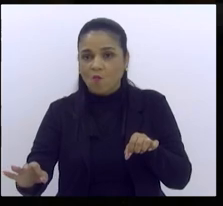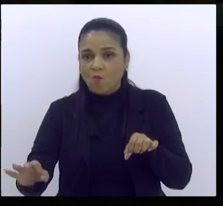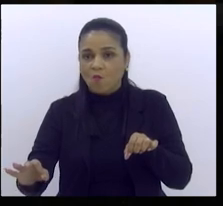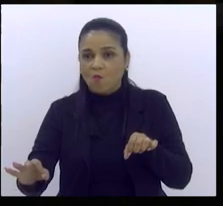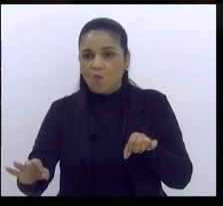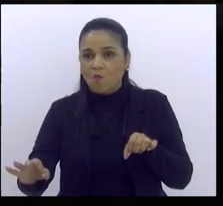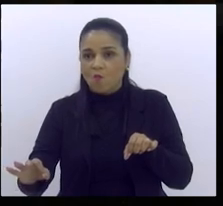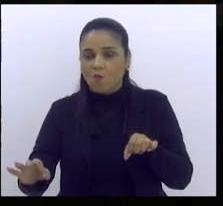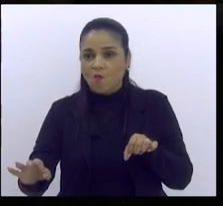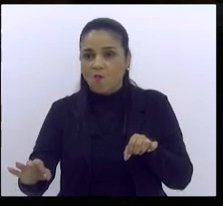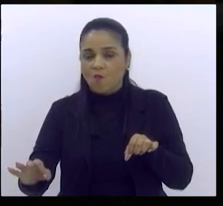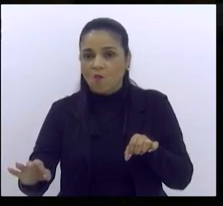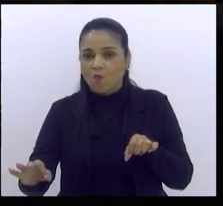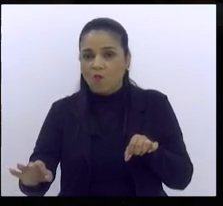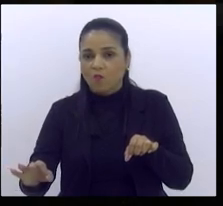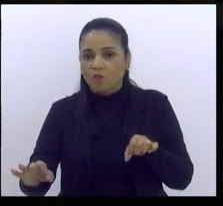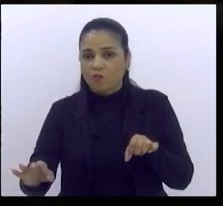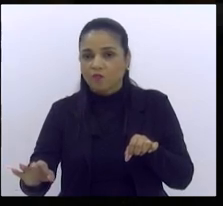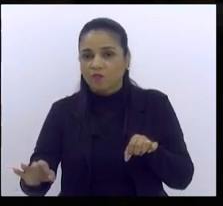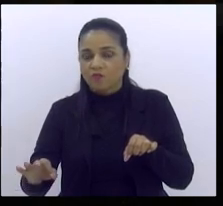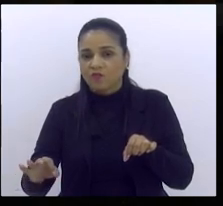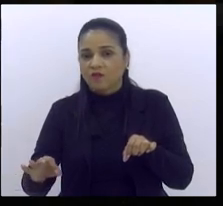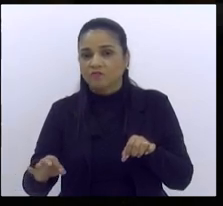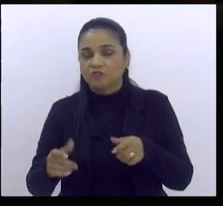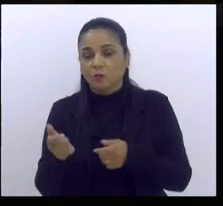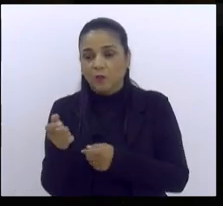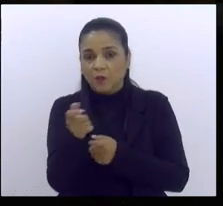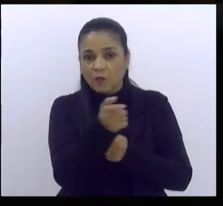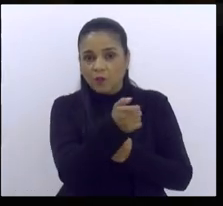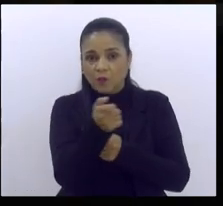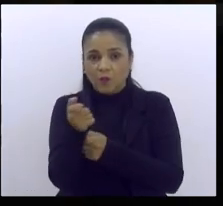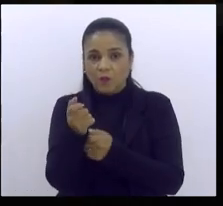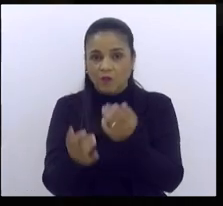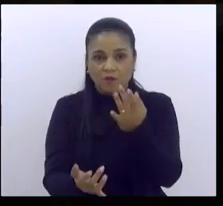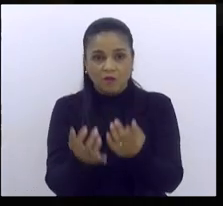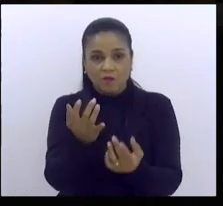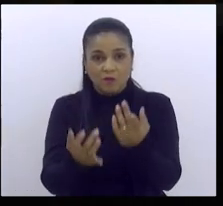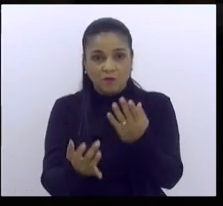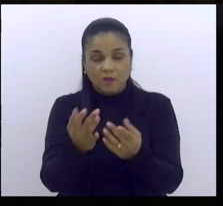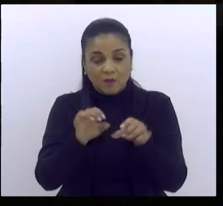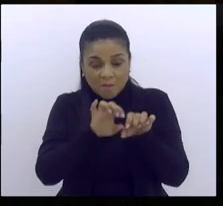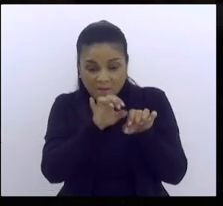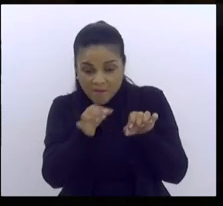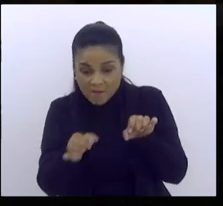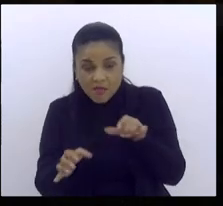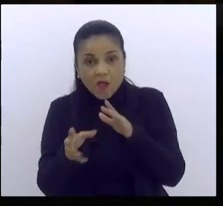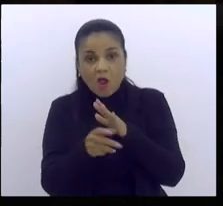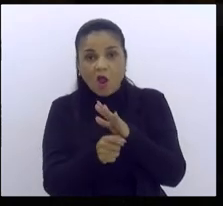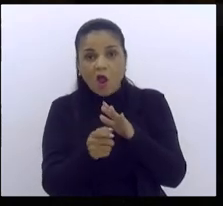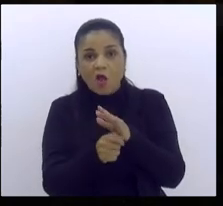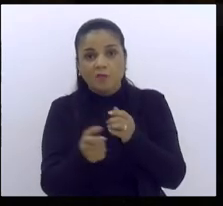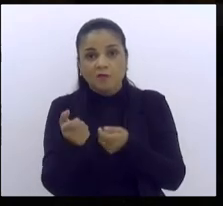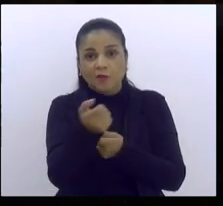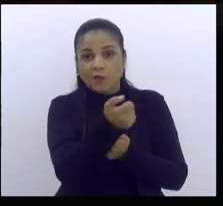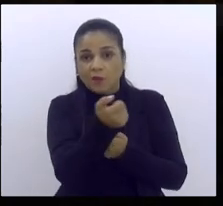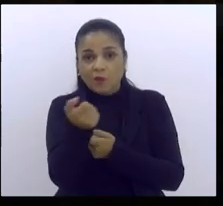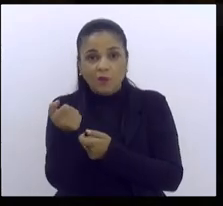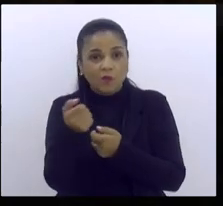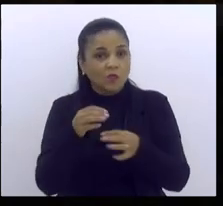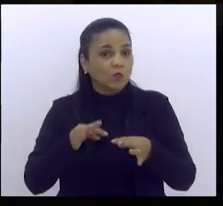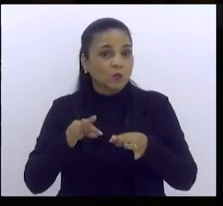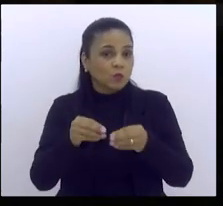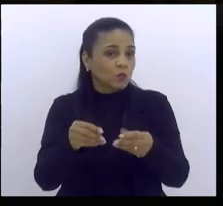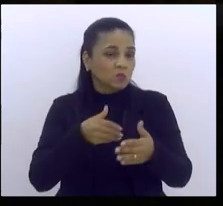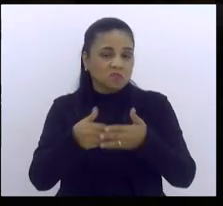do duto de combate a incêndio. Mangueira do duto de combate a incêndio. Se rouba tudo que tiver